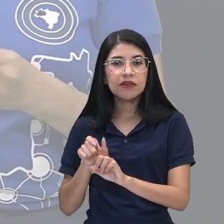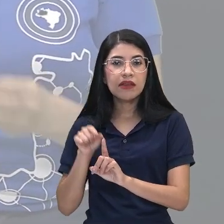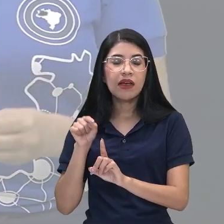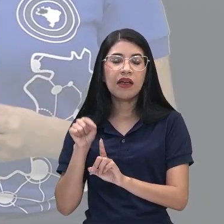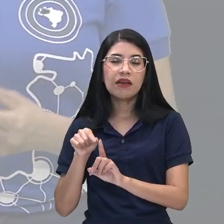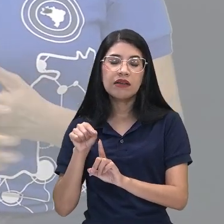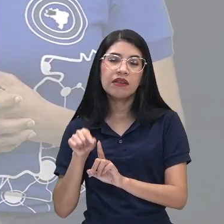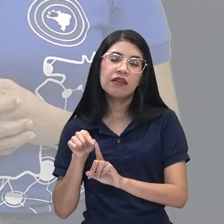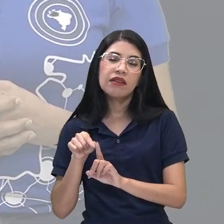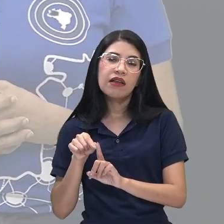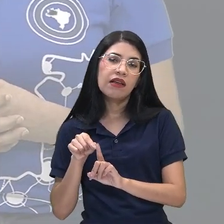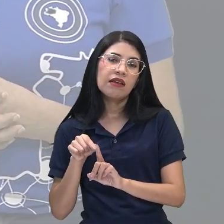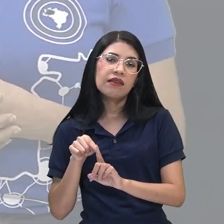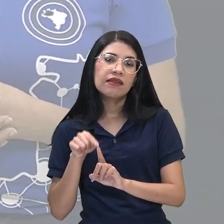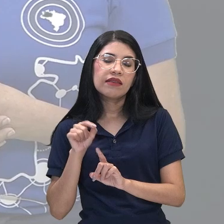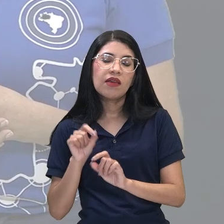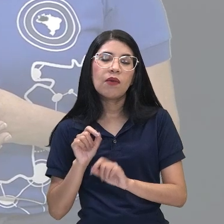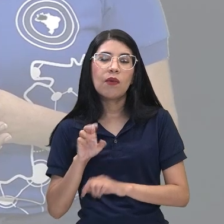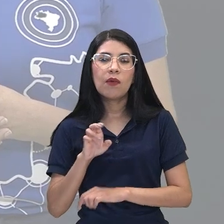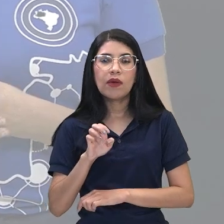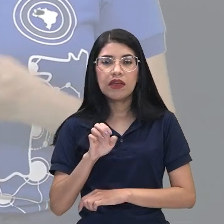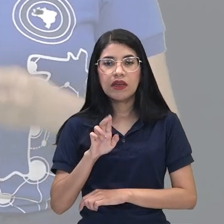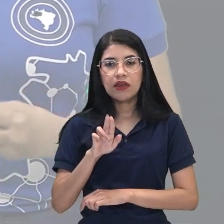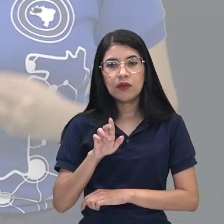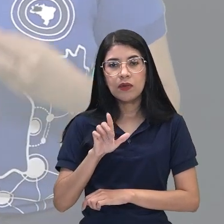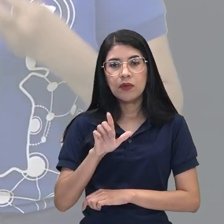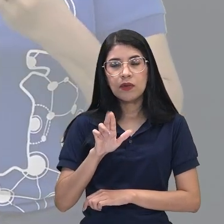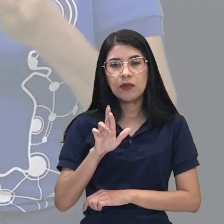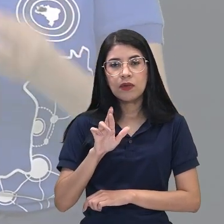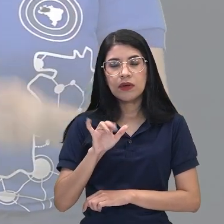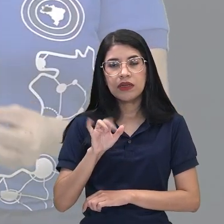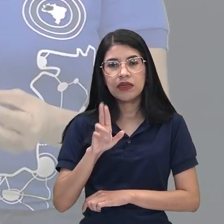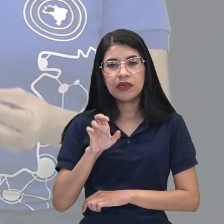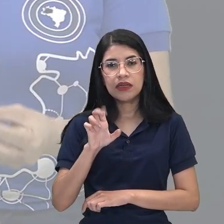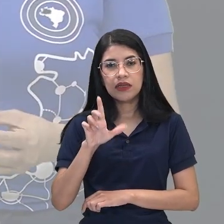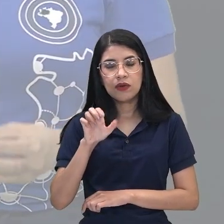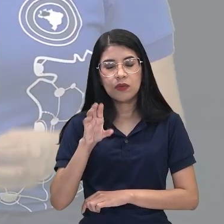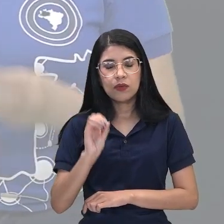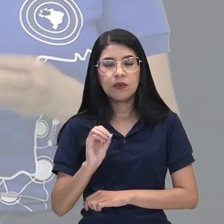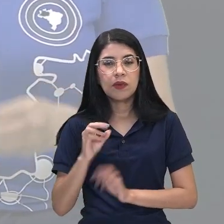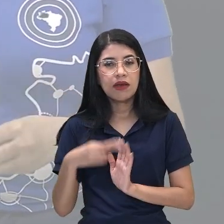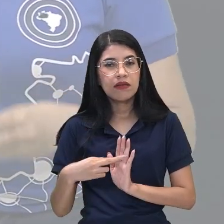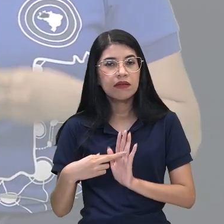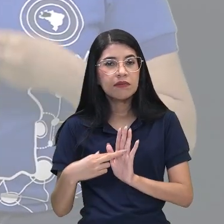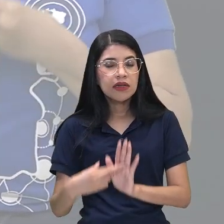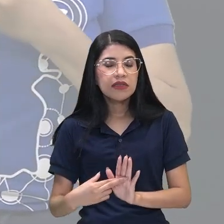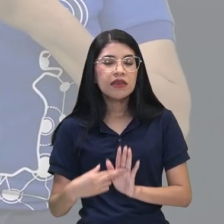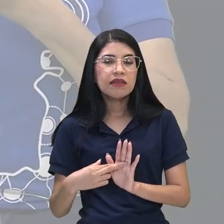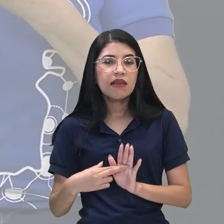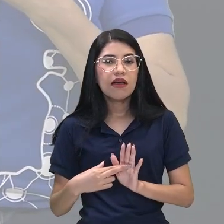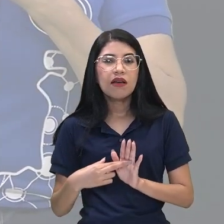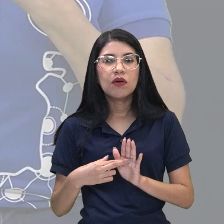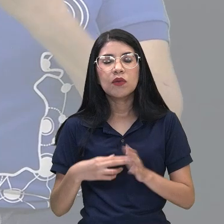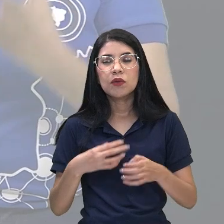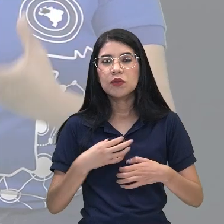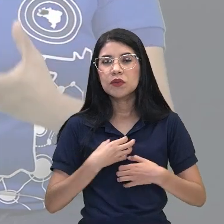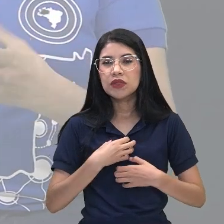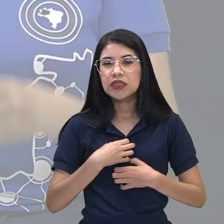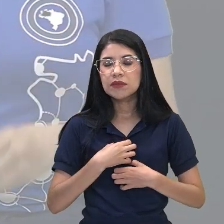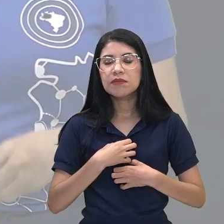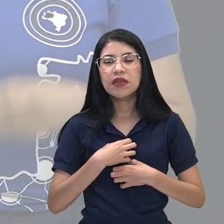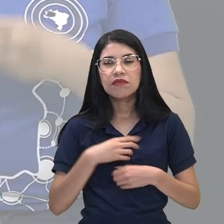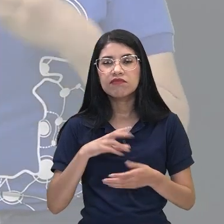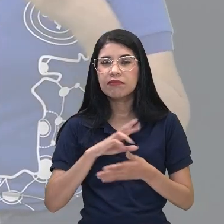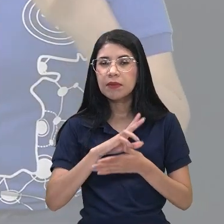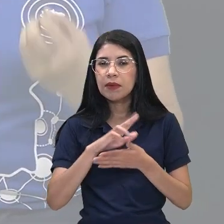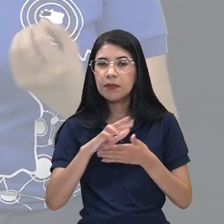esse alguém é chamado de eu lírico, para representar, né, aquela